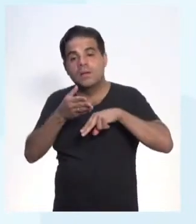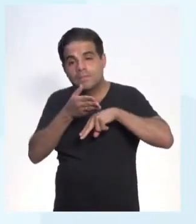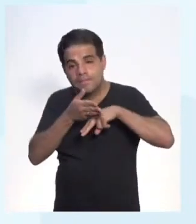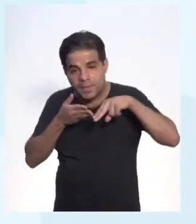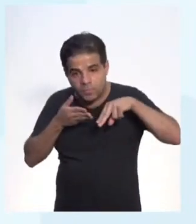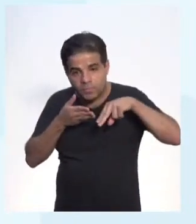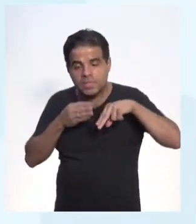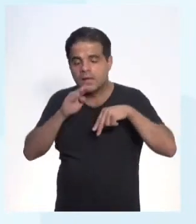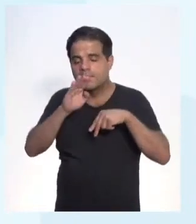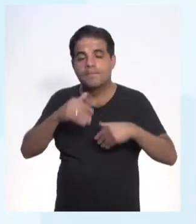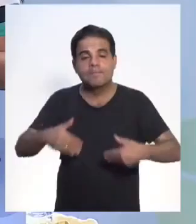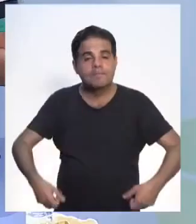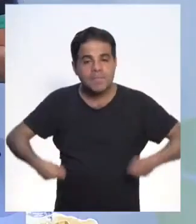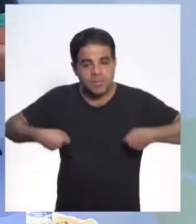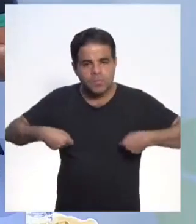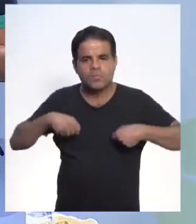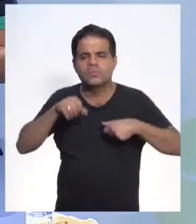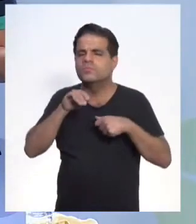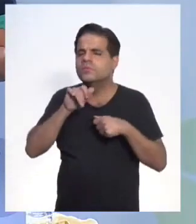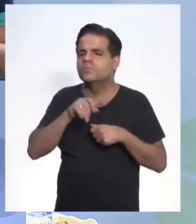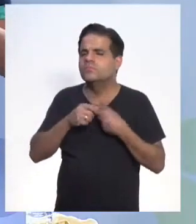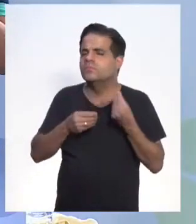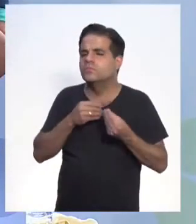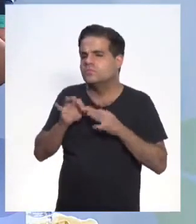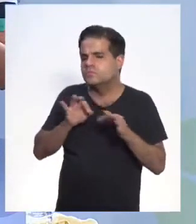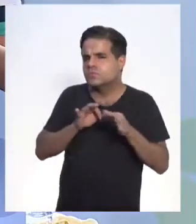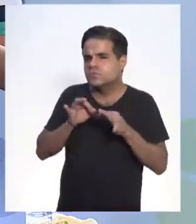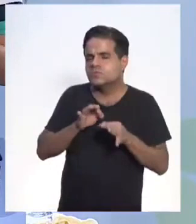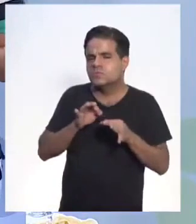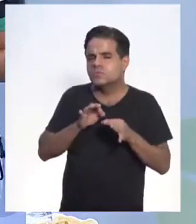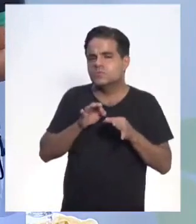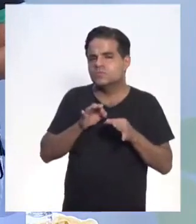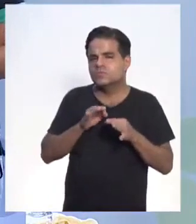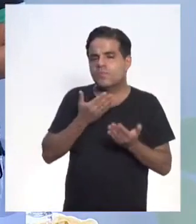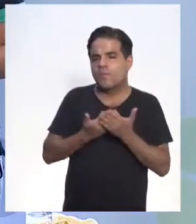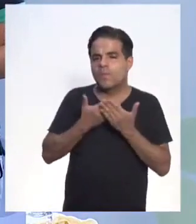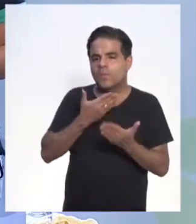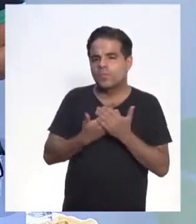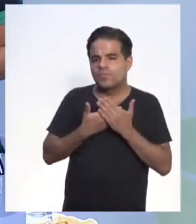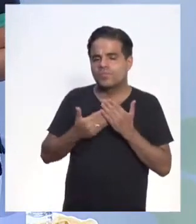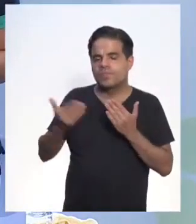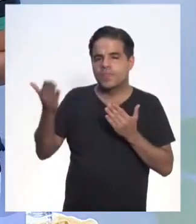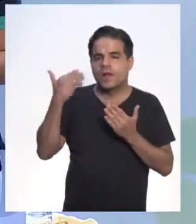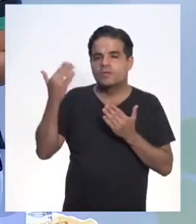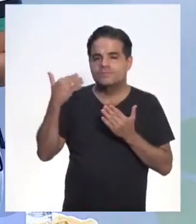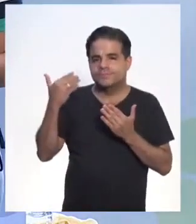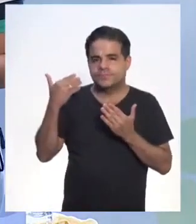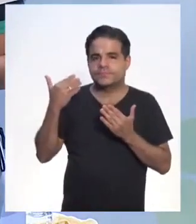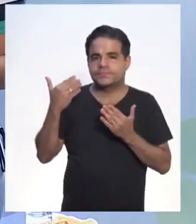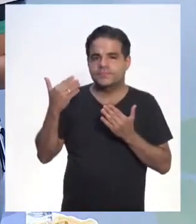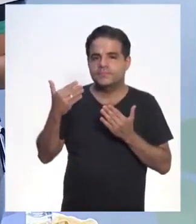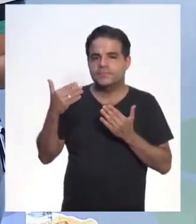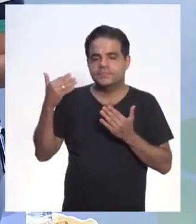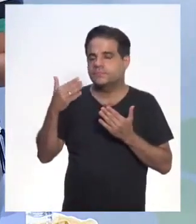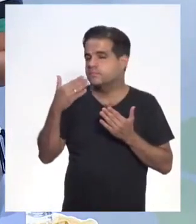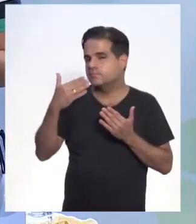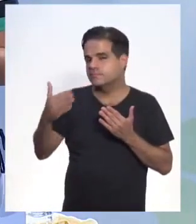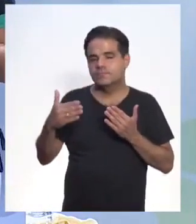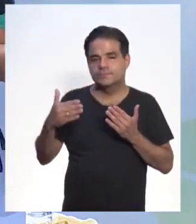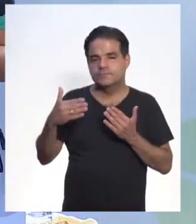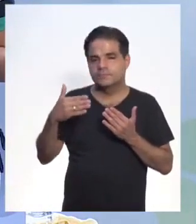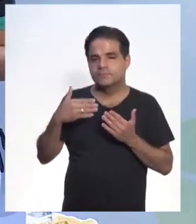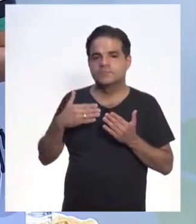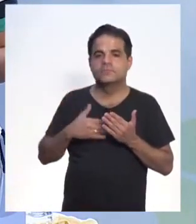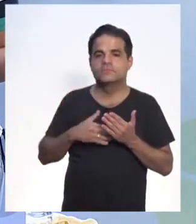bermuda. E quando eu resolvi isso para você na aula passada, nós fizemos isso através do